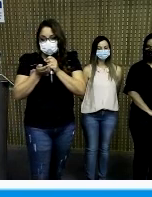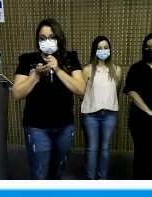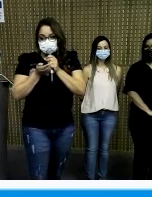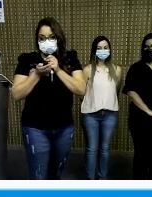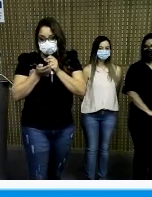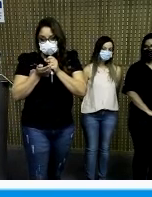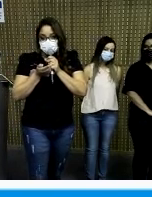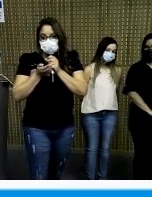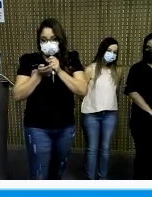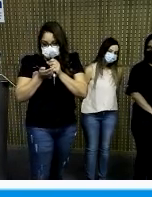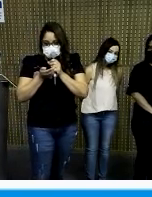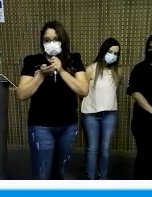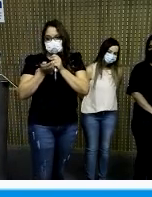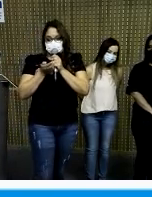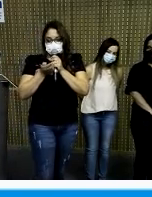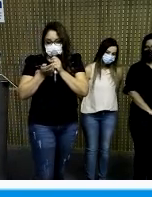dos